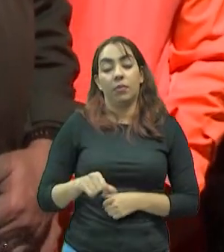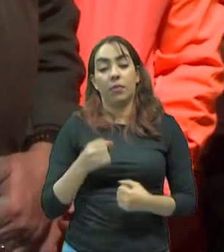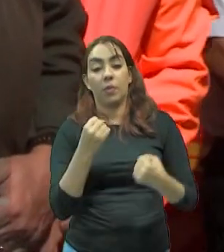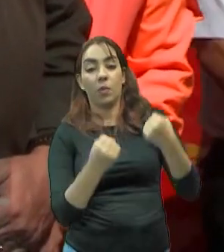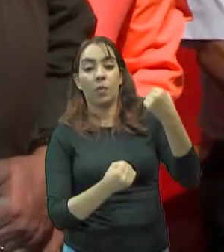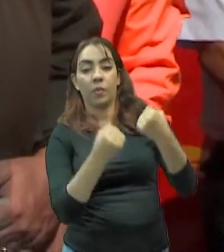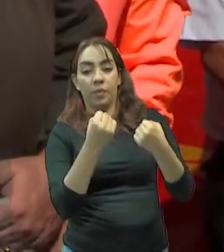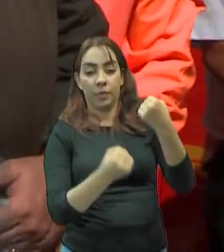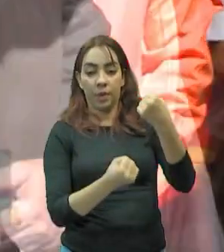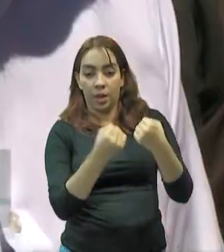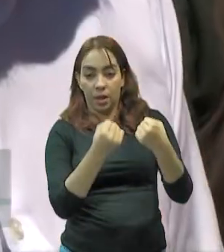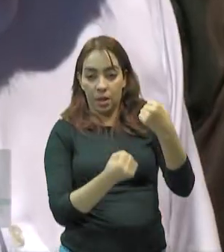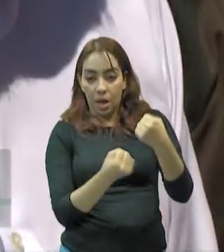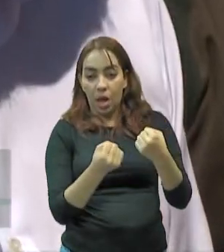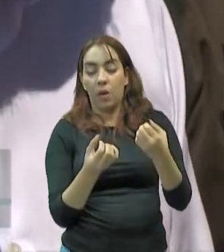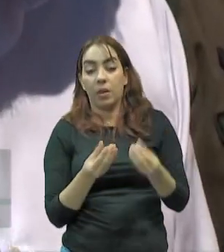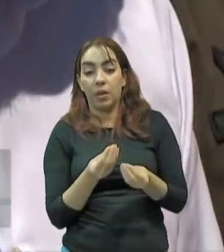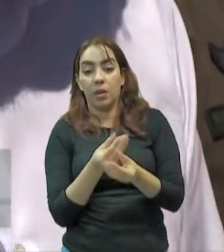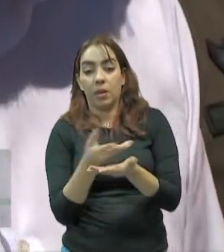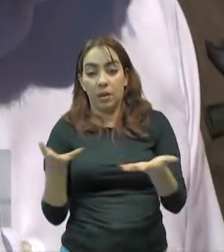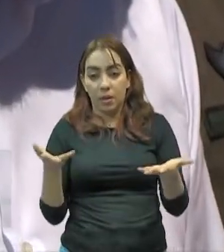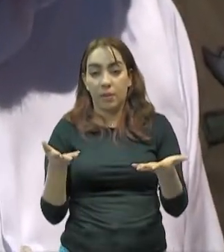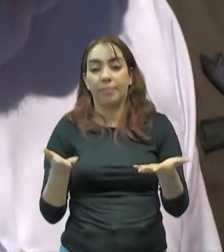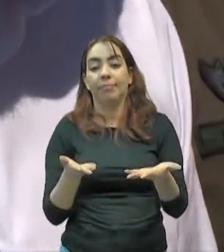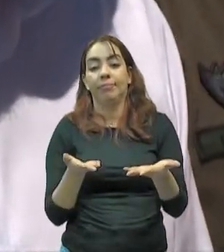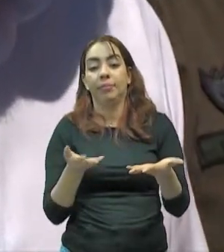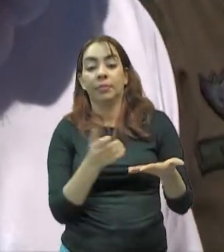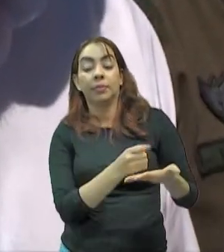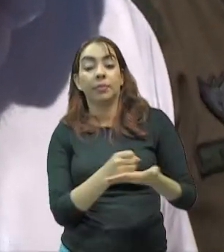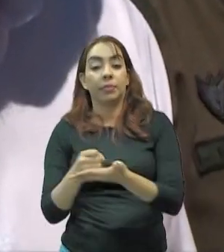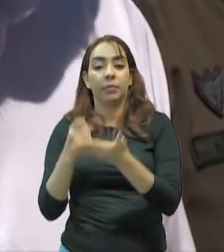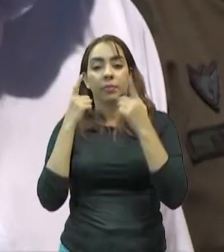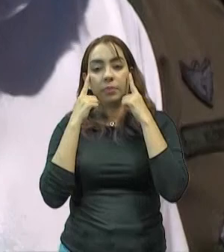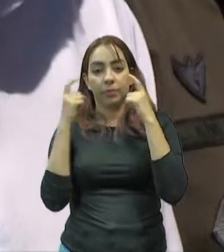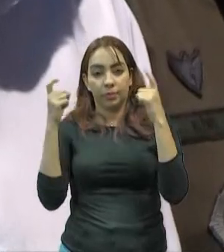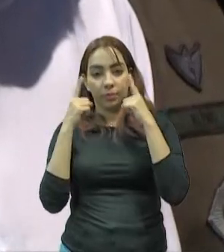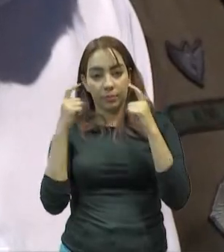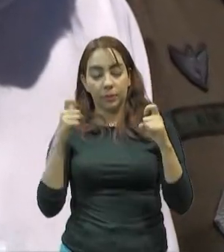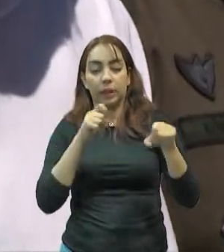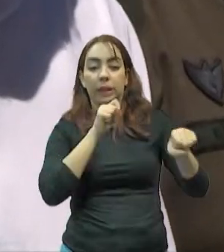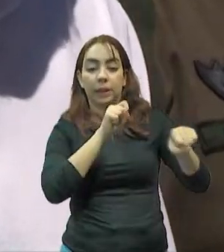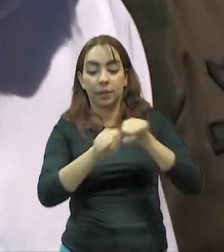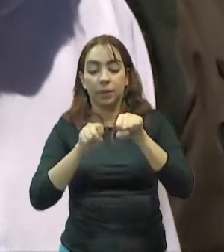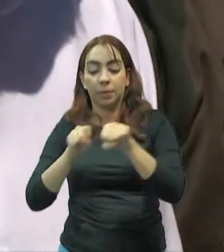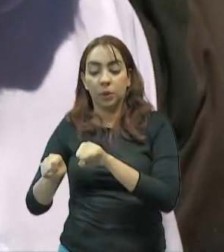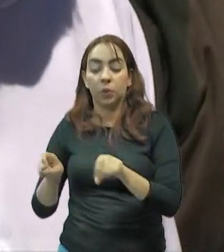viaturas do corpo de bombeiro vai reforçar cada vez mais a redução dos crimes violentos letais intencionais bem como os crimes violentos contra o patrimônio